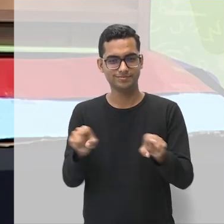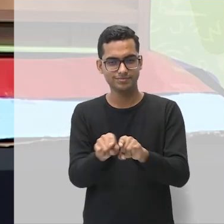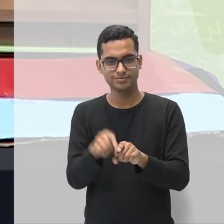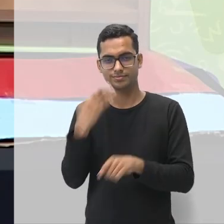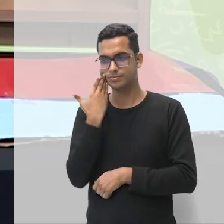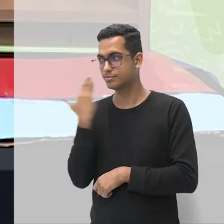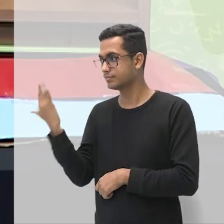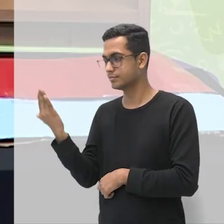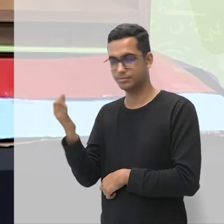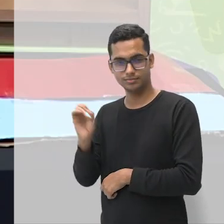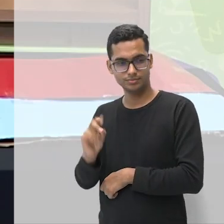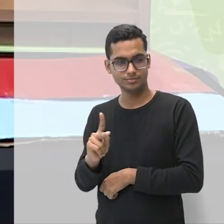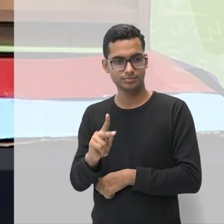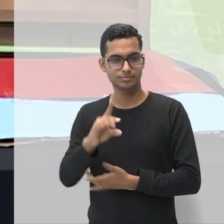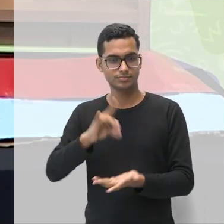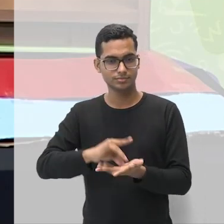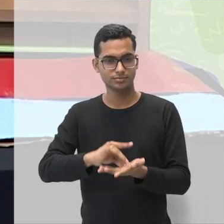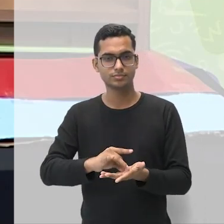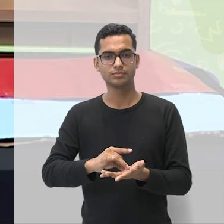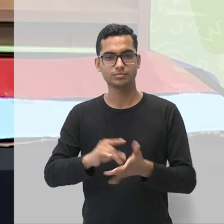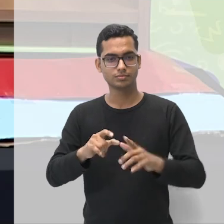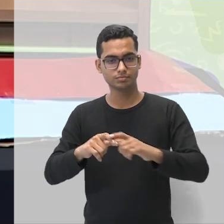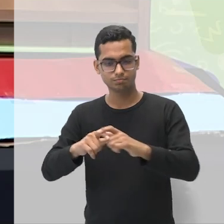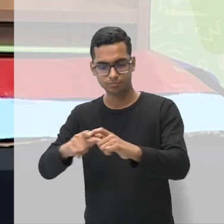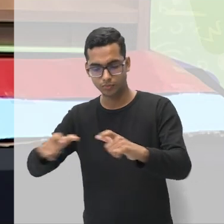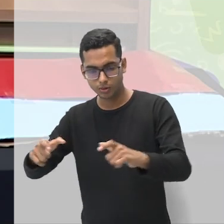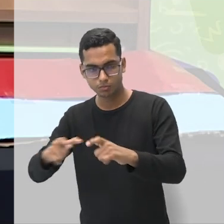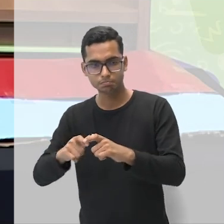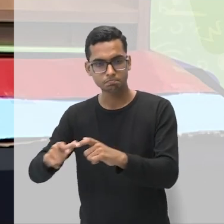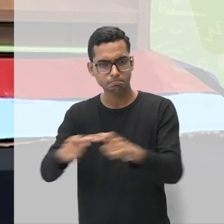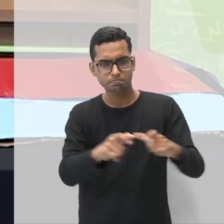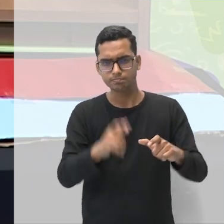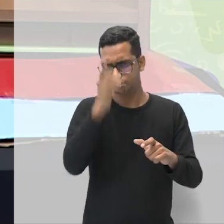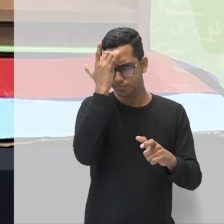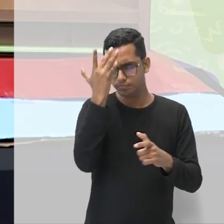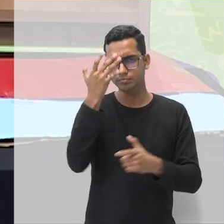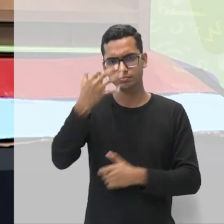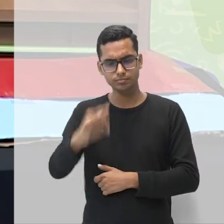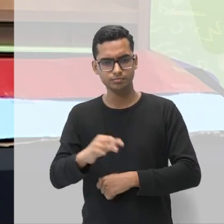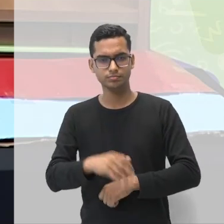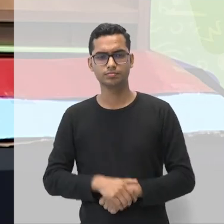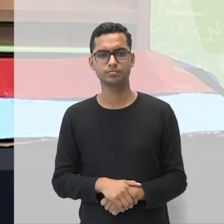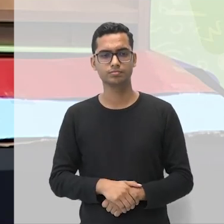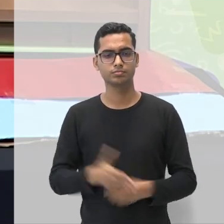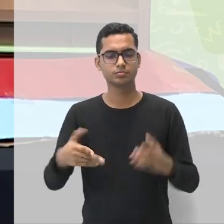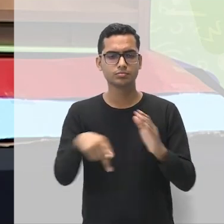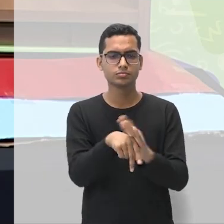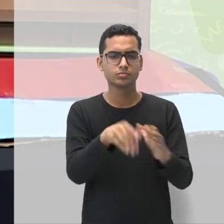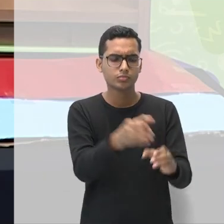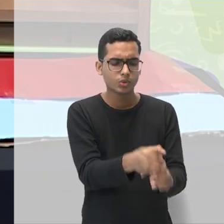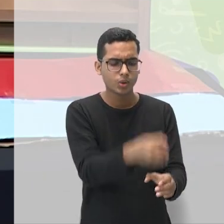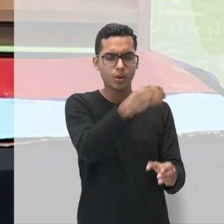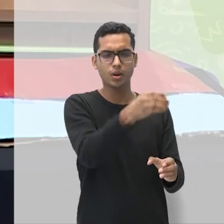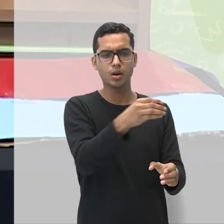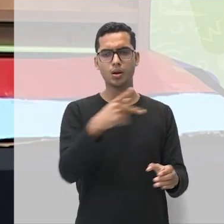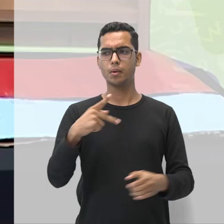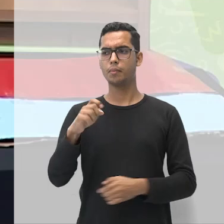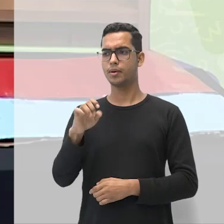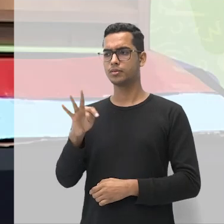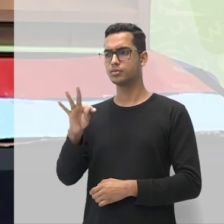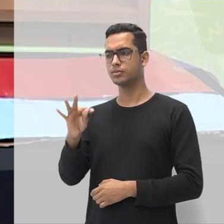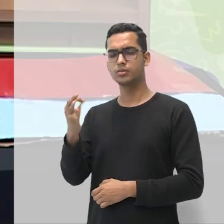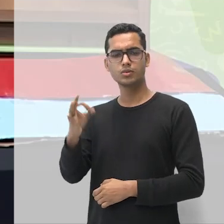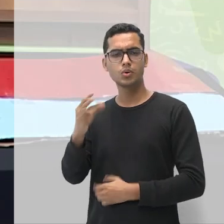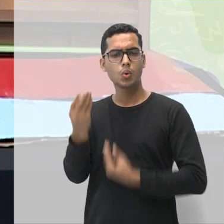Certinho? Muito bem. Então as argolas, fácil de fazer, não é mesmo? E a garrafa PET, prof, como é que eu faço